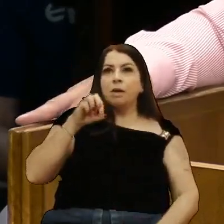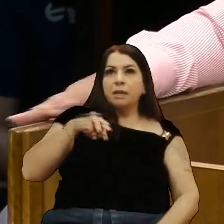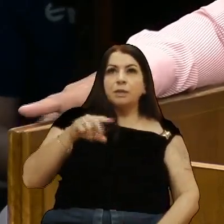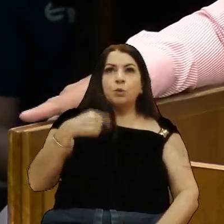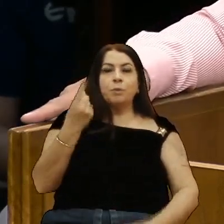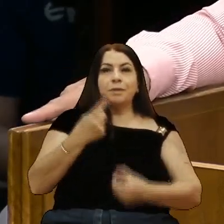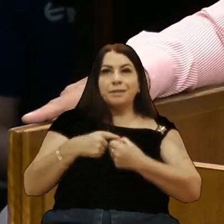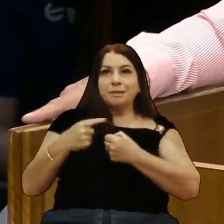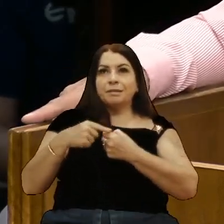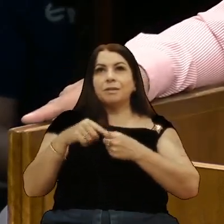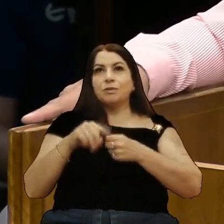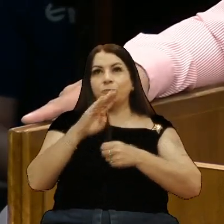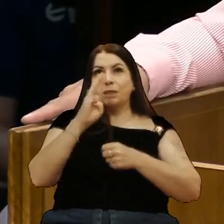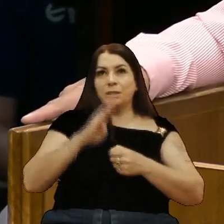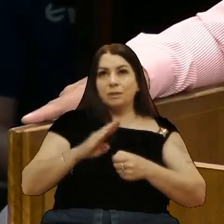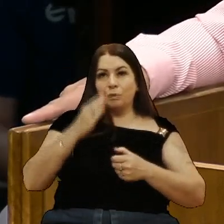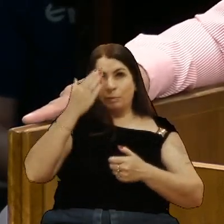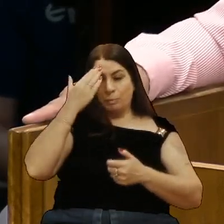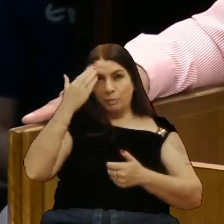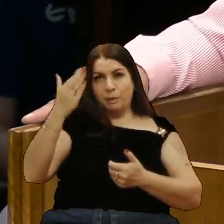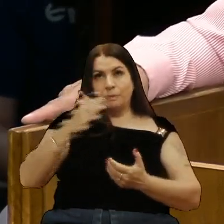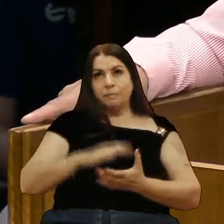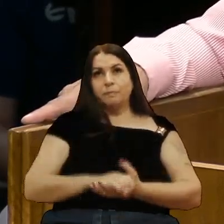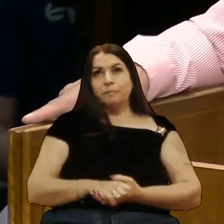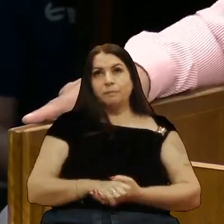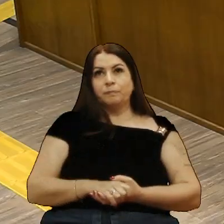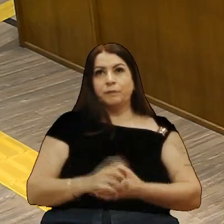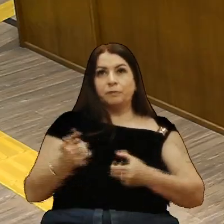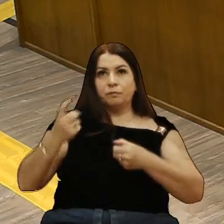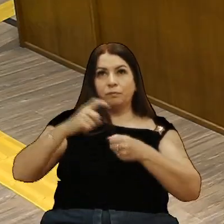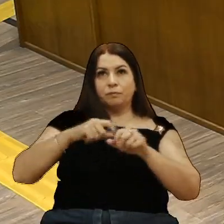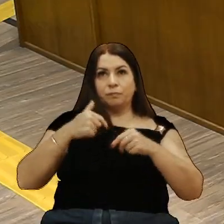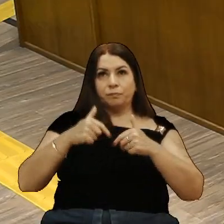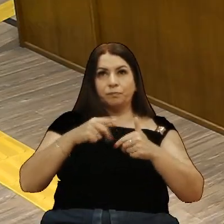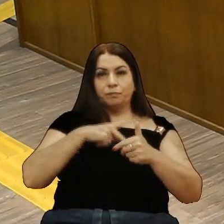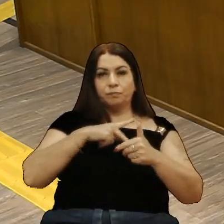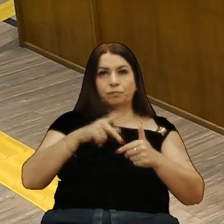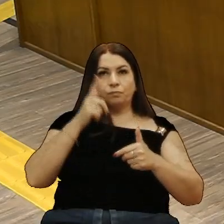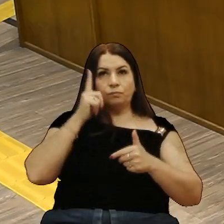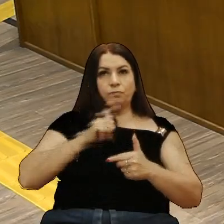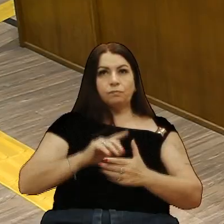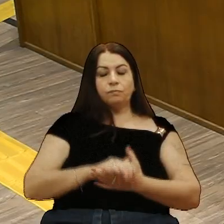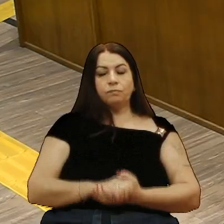tantas cidades do Brasil. Muito obrigado. Devolvo os trabalhos ao presidente Lucas Carinhato.